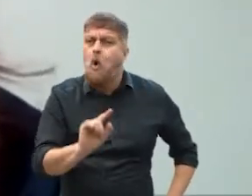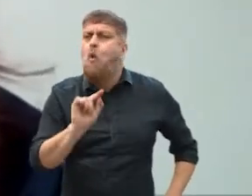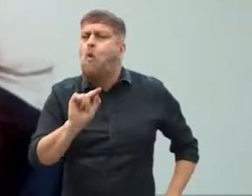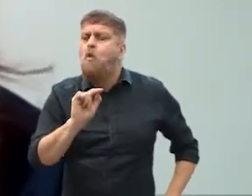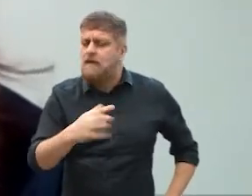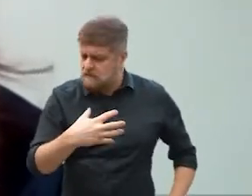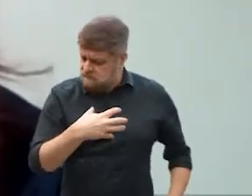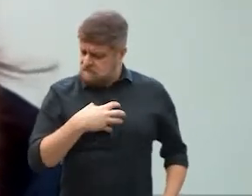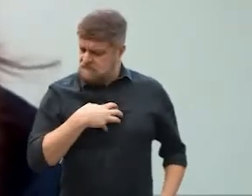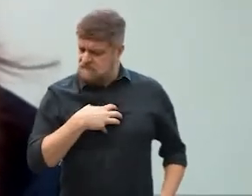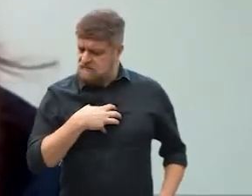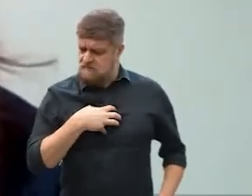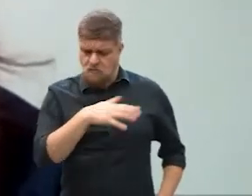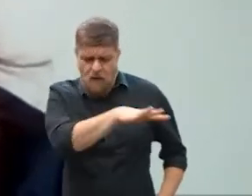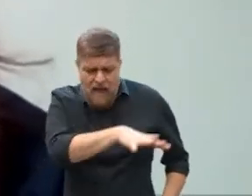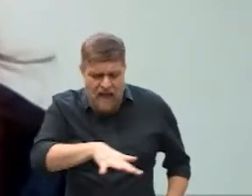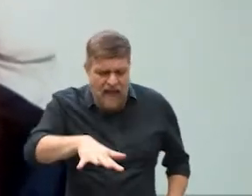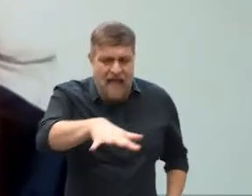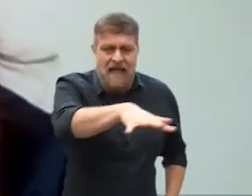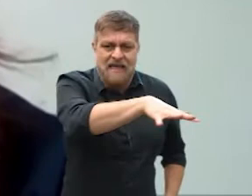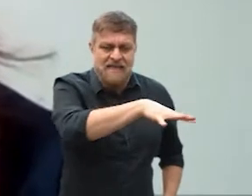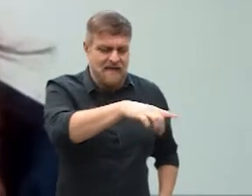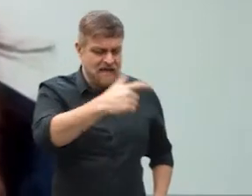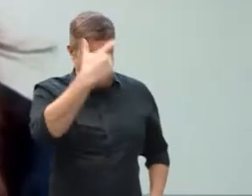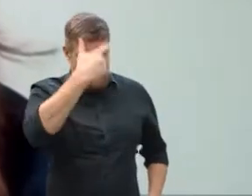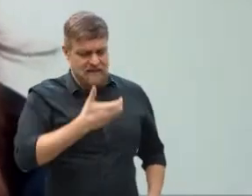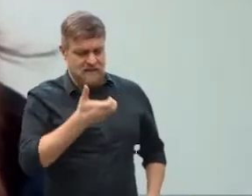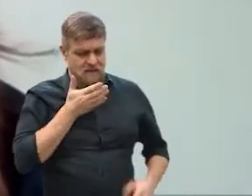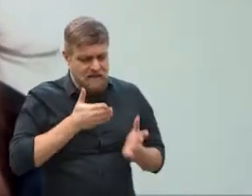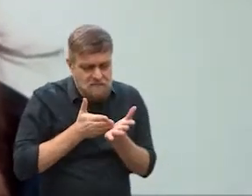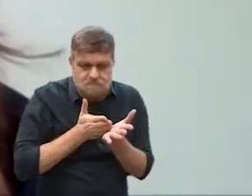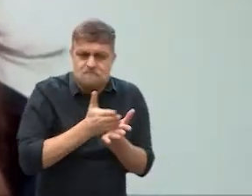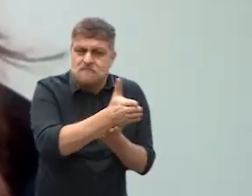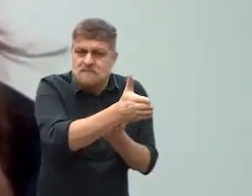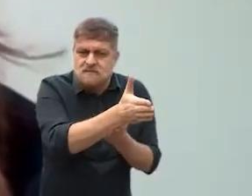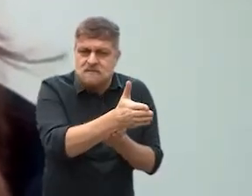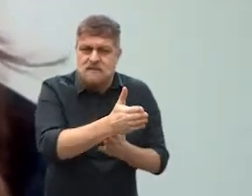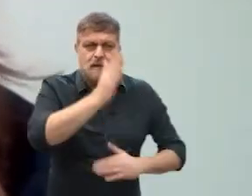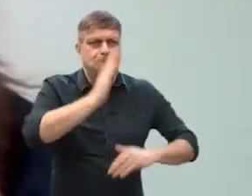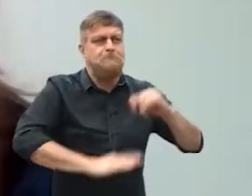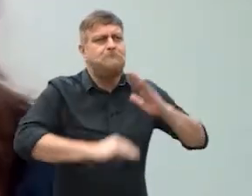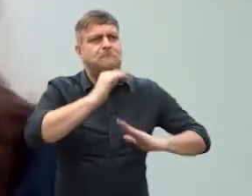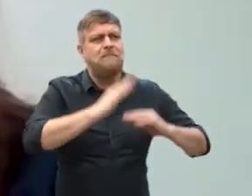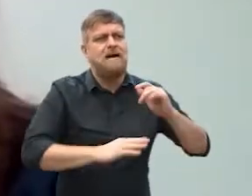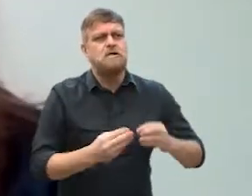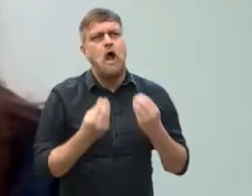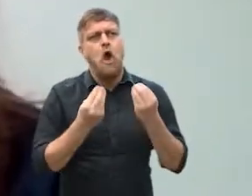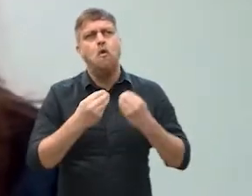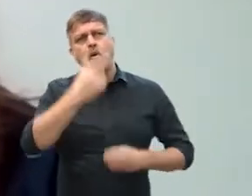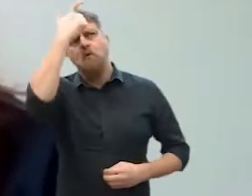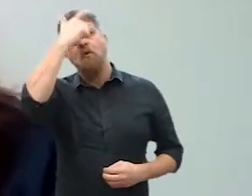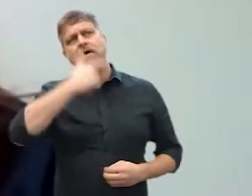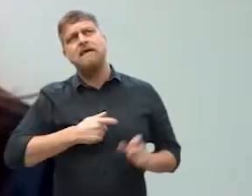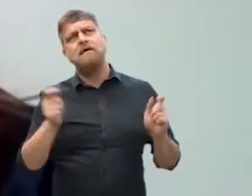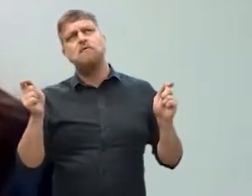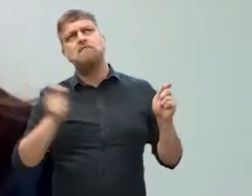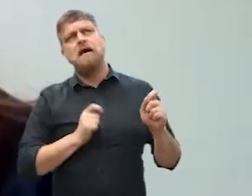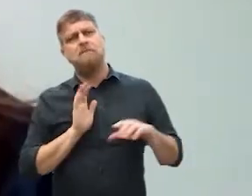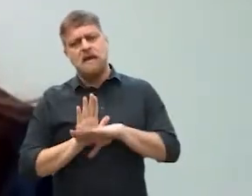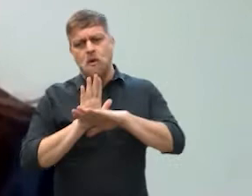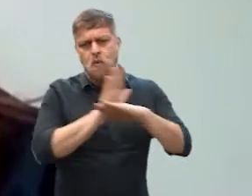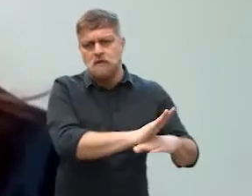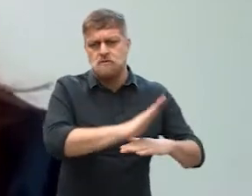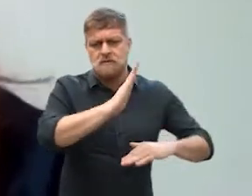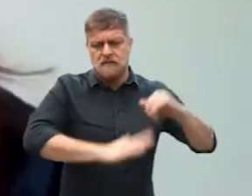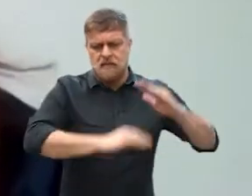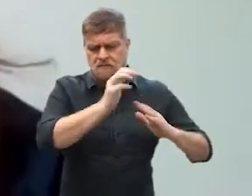me toca? Qual que é a causa que me toca? Qual que é o caminho que eu quero seguir? E o que, que eu quero fazer em prol dessa causa